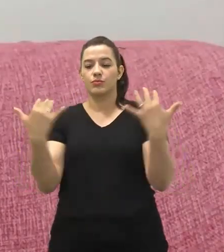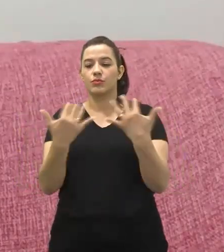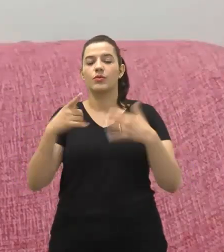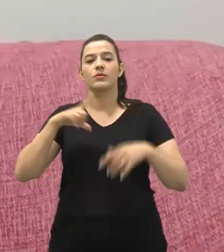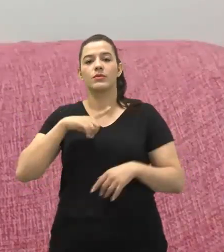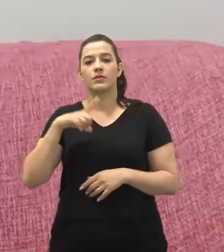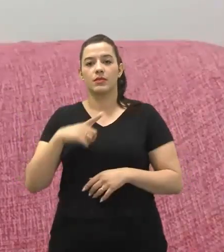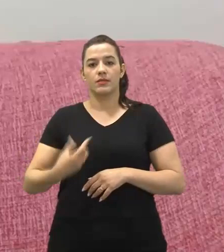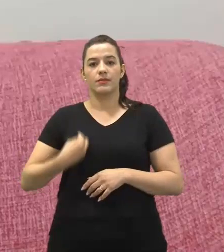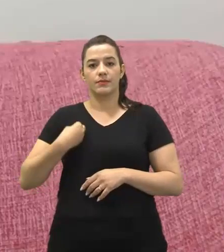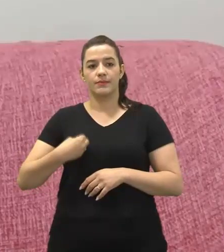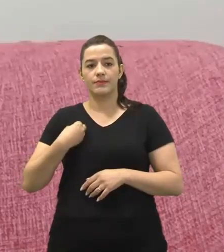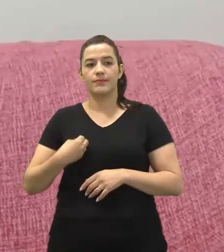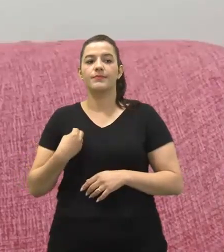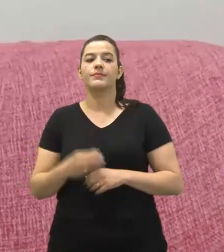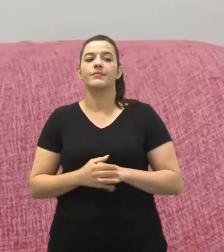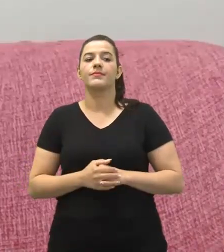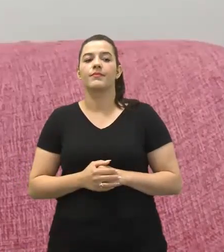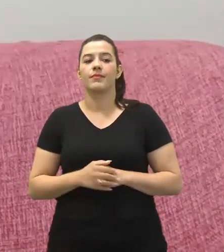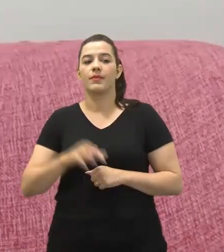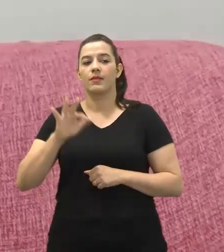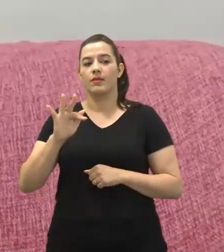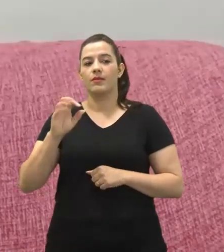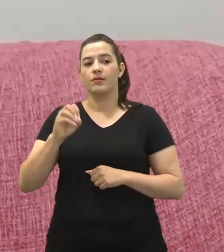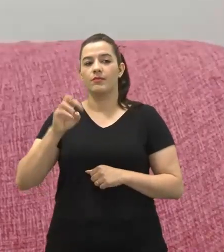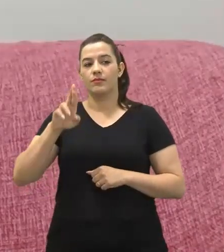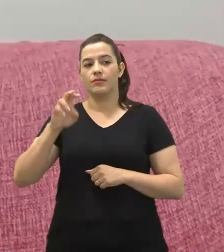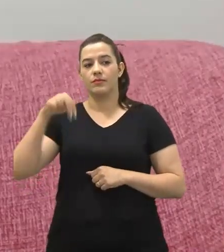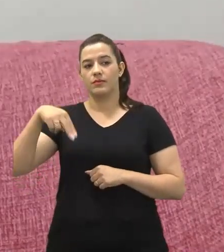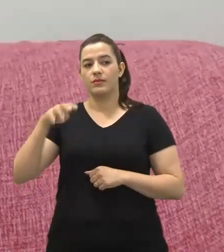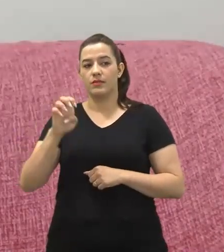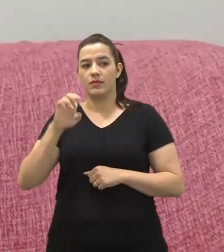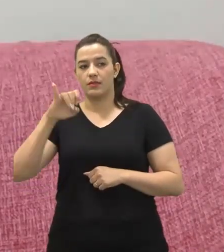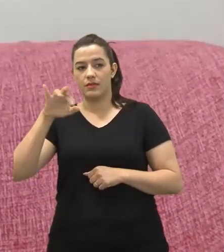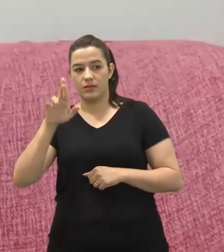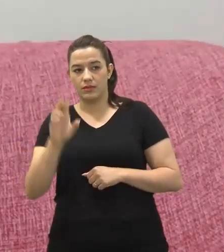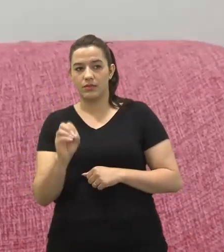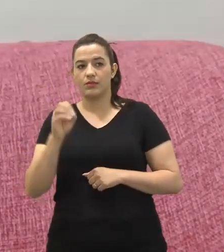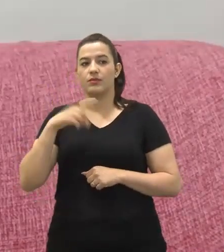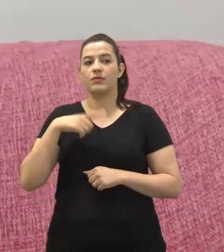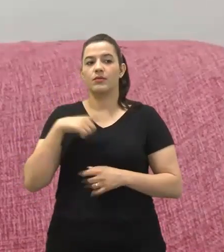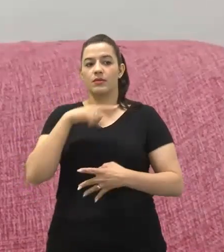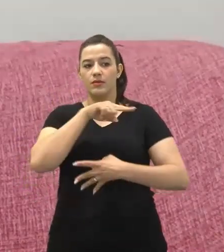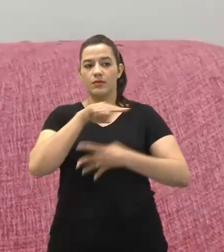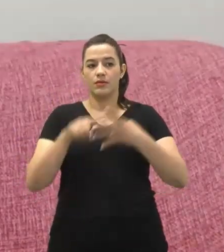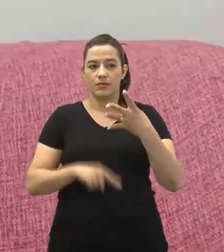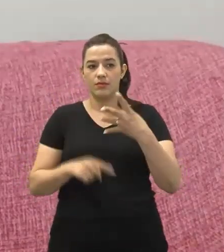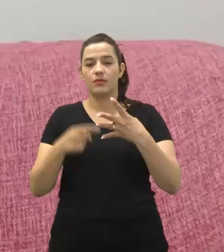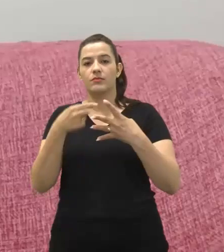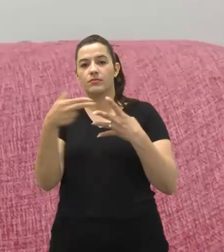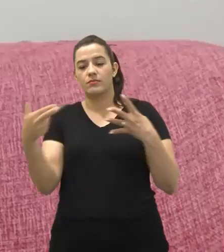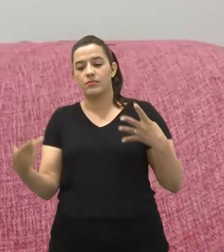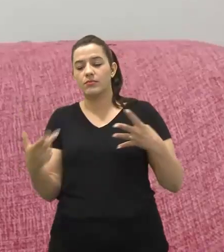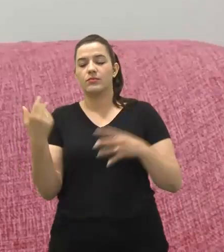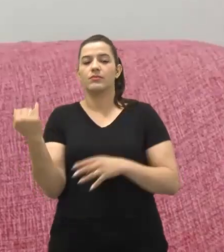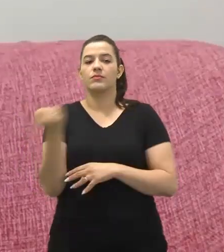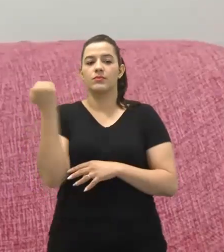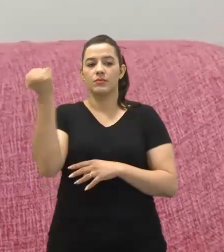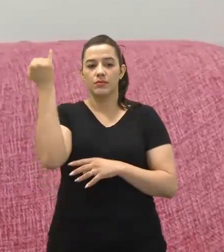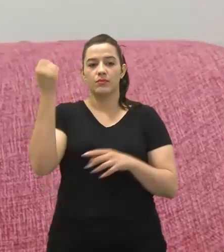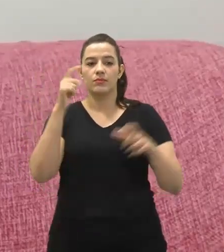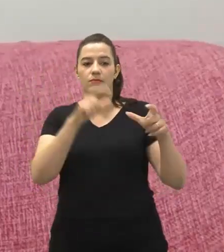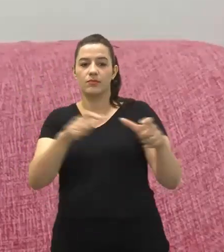e para por meio essa definição aponta quatro dimensões importantes nesses ambientes